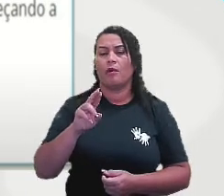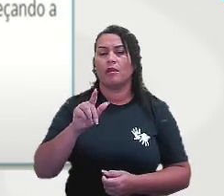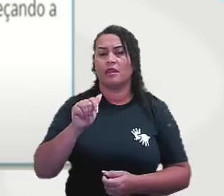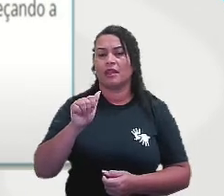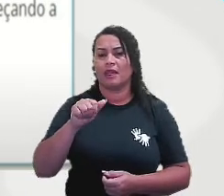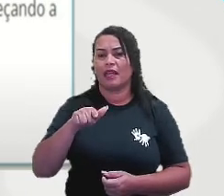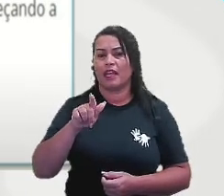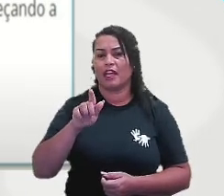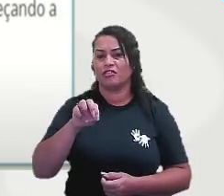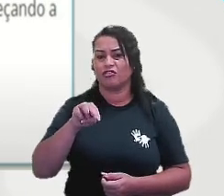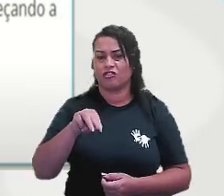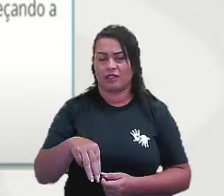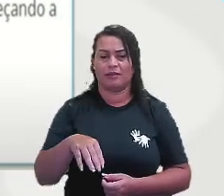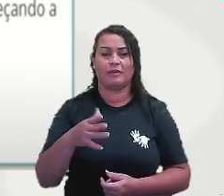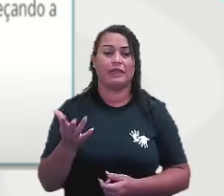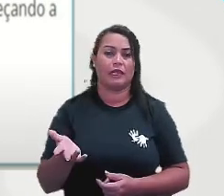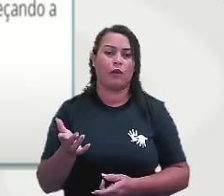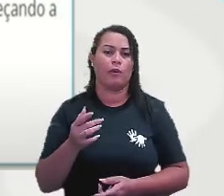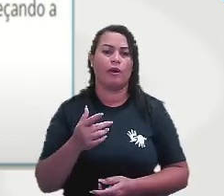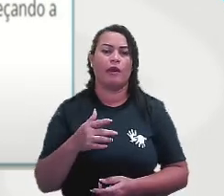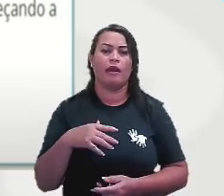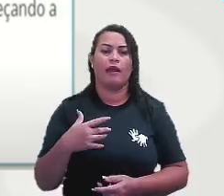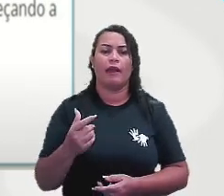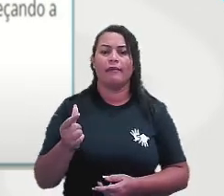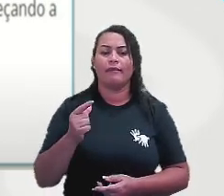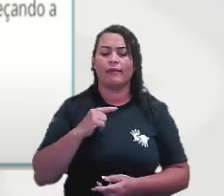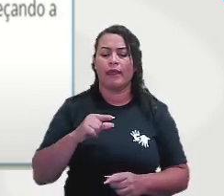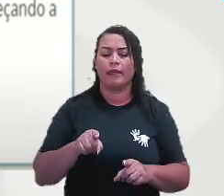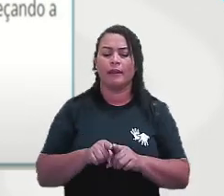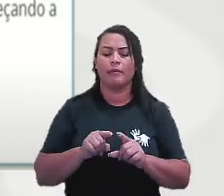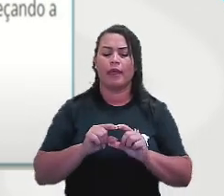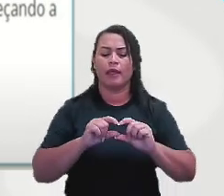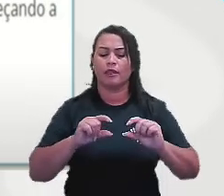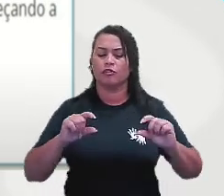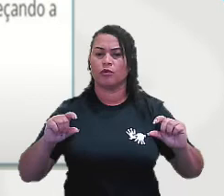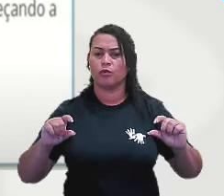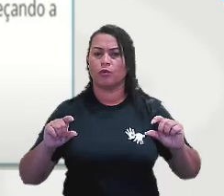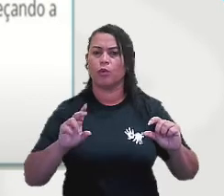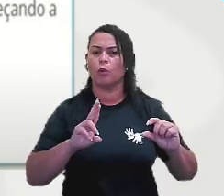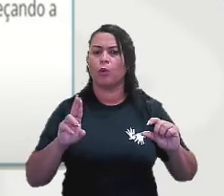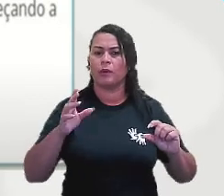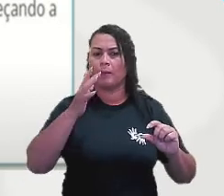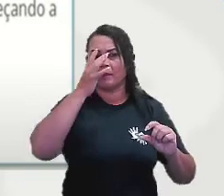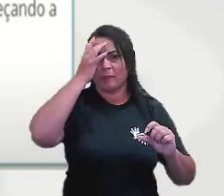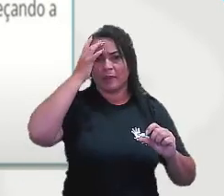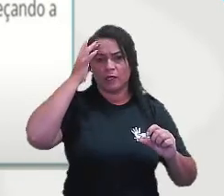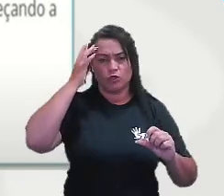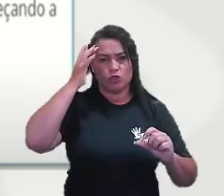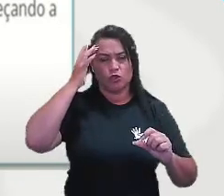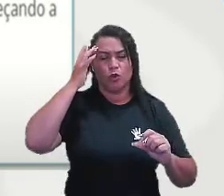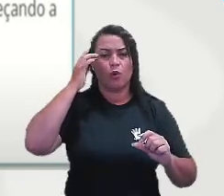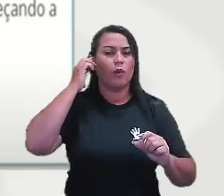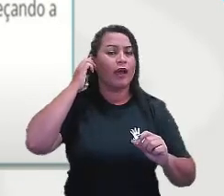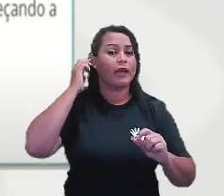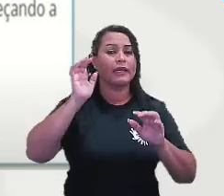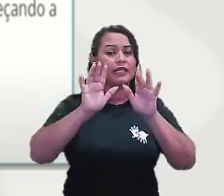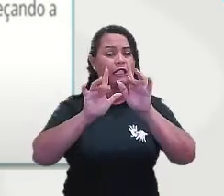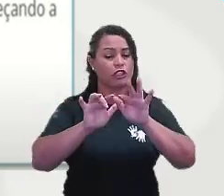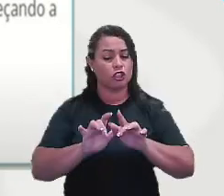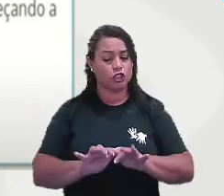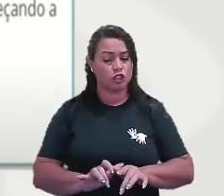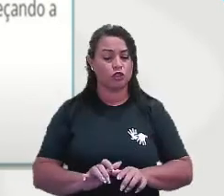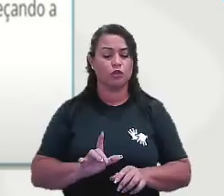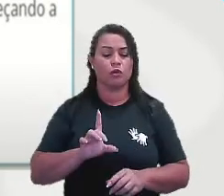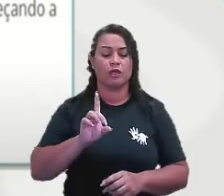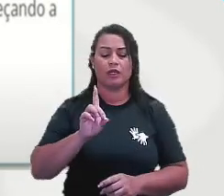destacou quem é que fez essa reportagem. Essa reportagem é de Danilo Coelho,